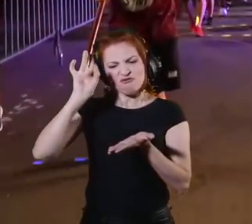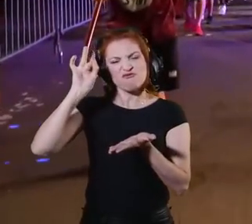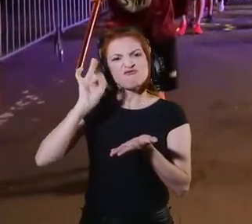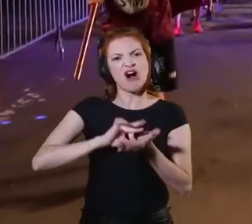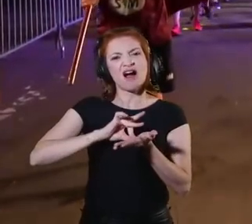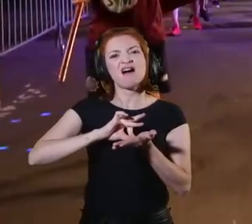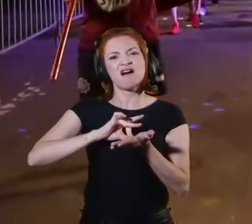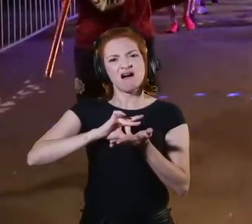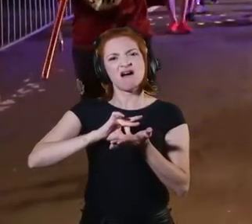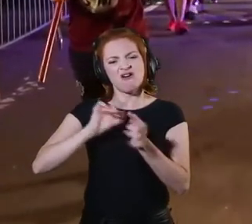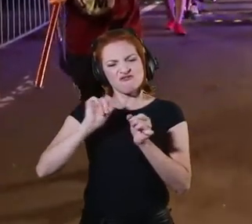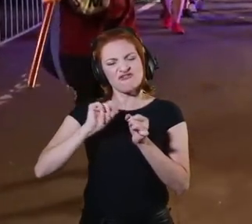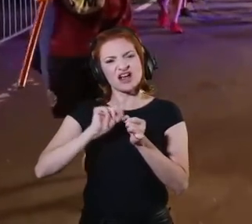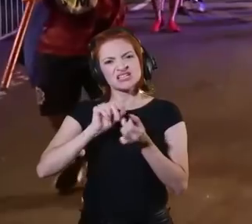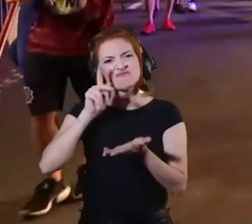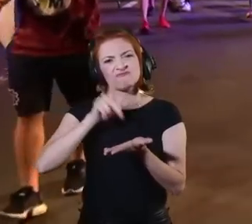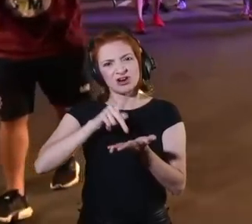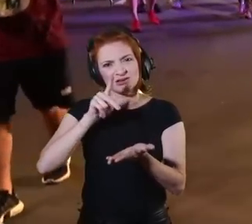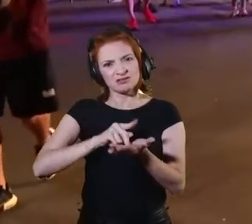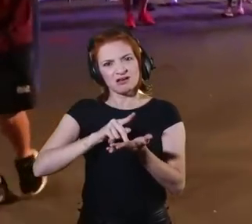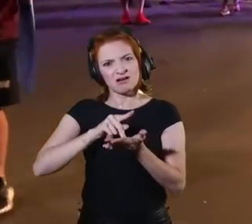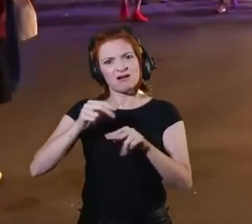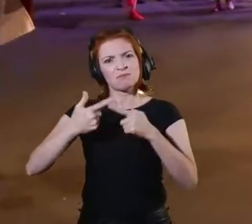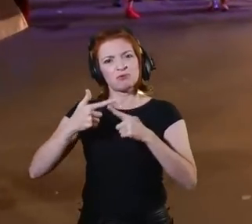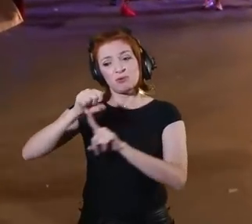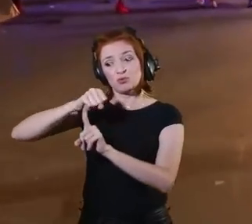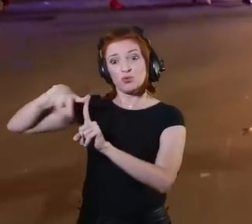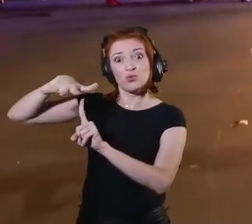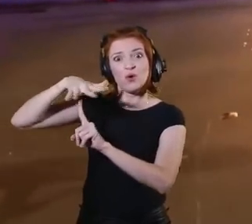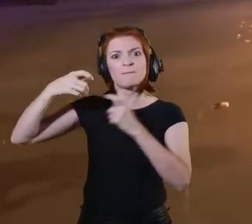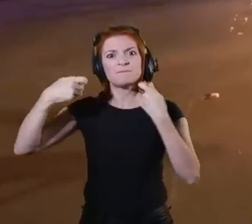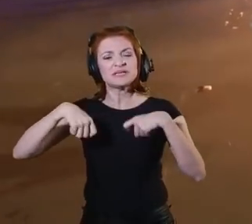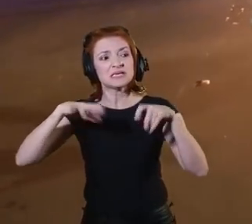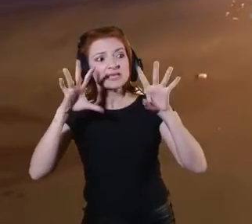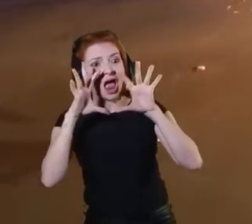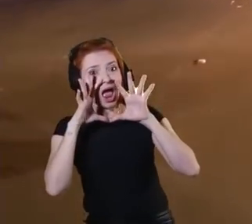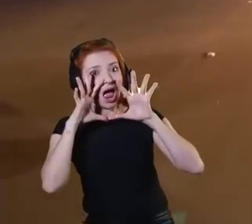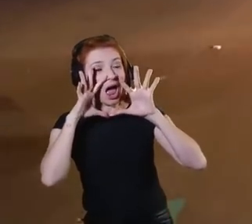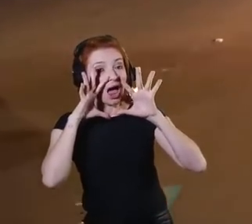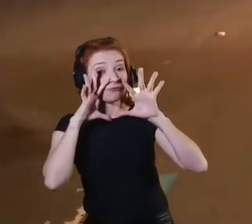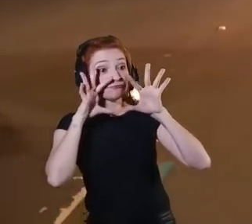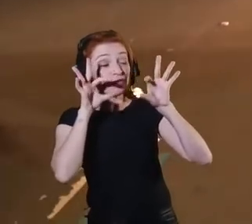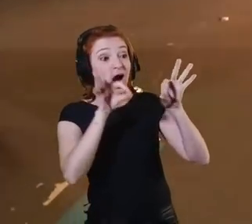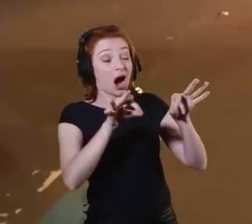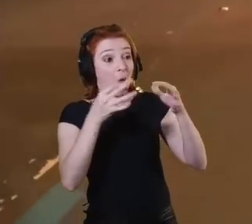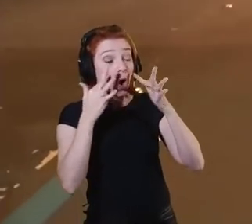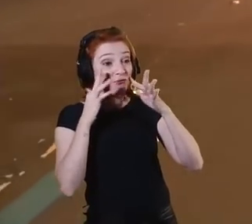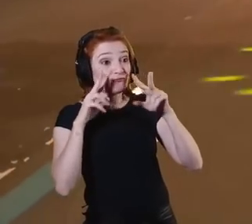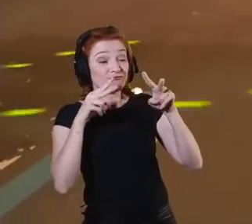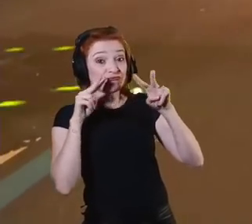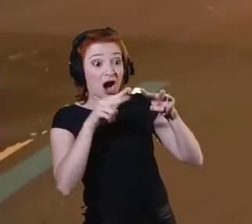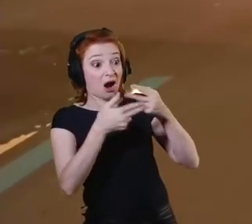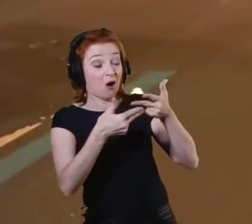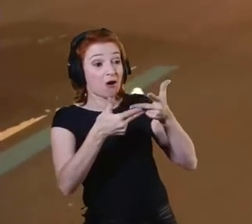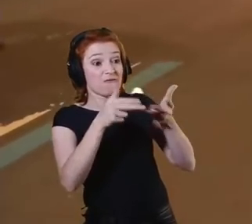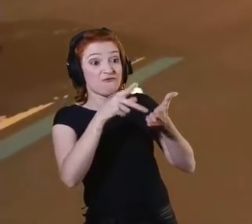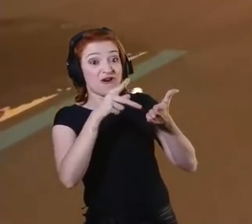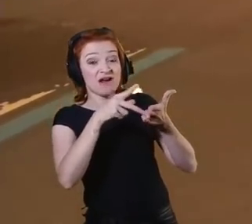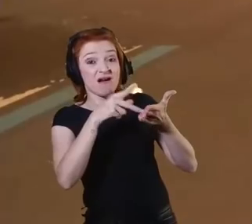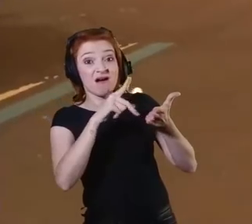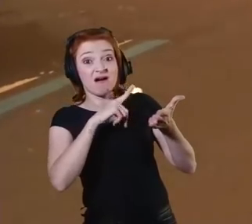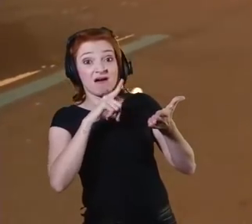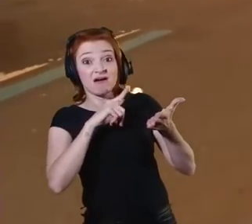essa existência. A sociedade precisa estar voltada para uma realidade que ela é muito atual